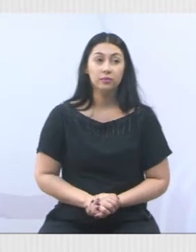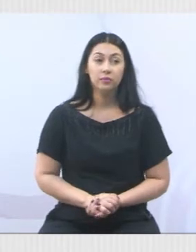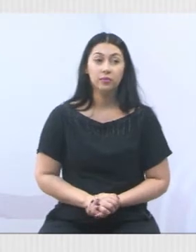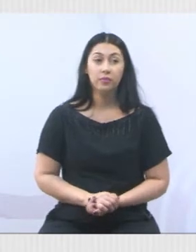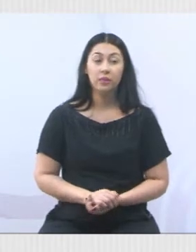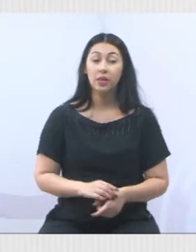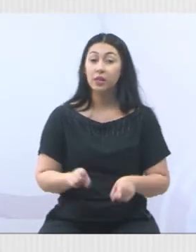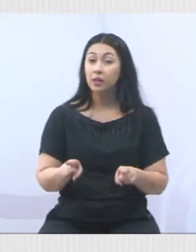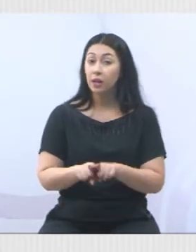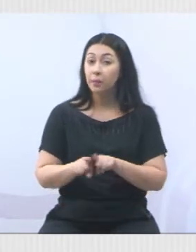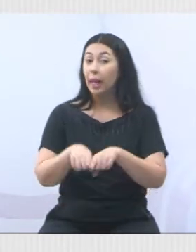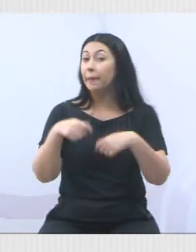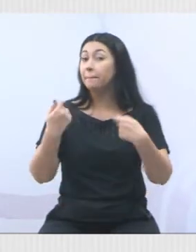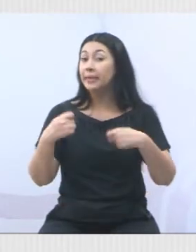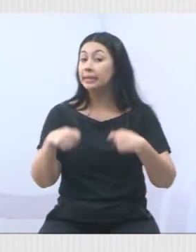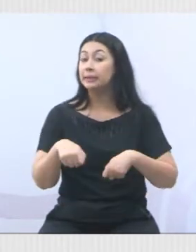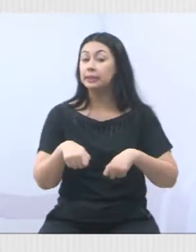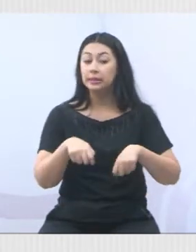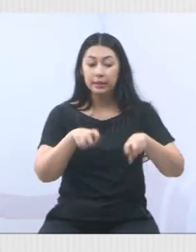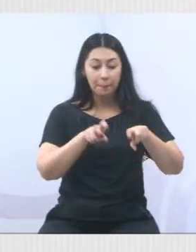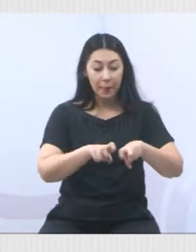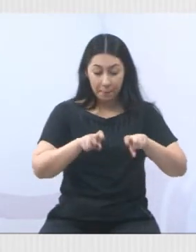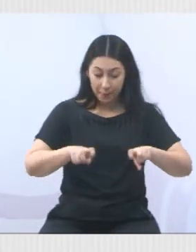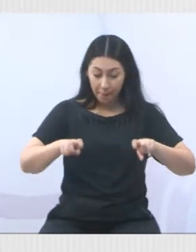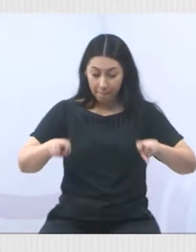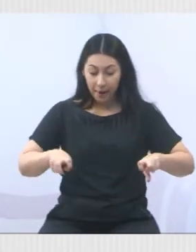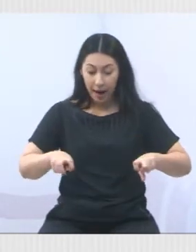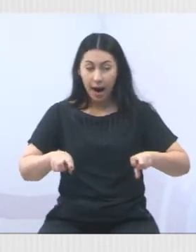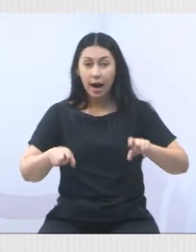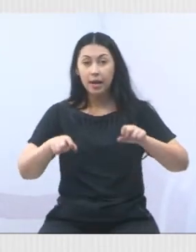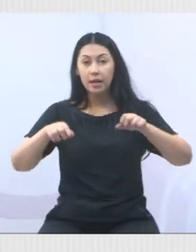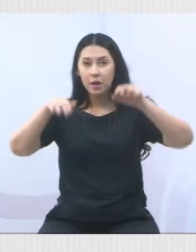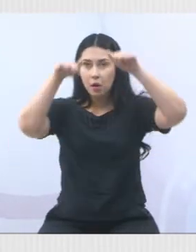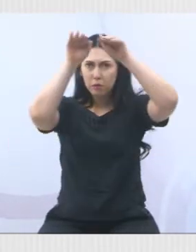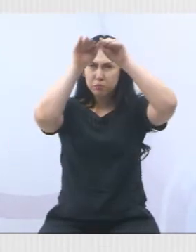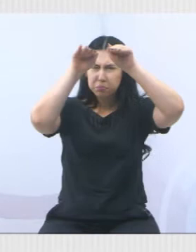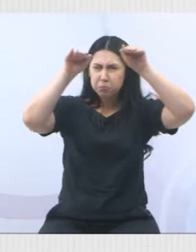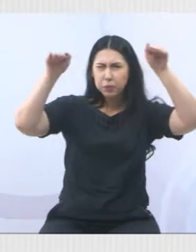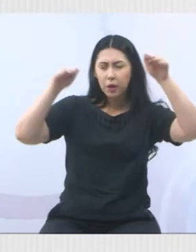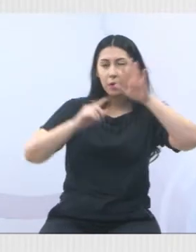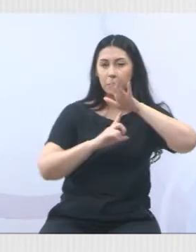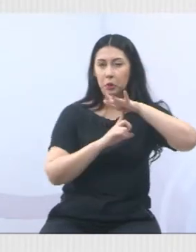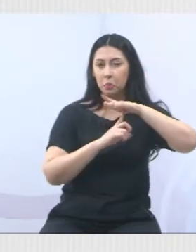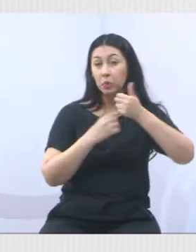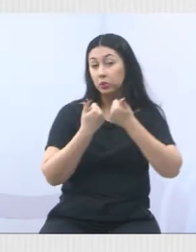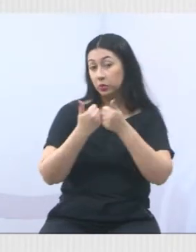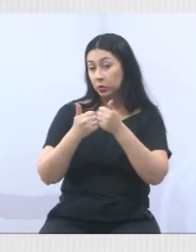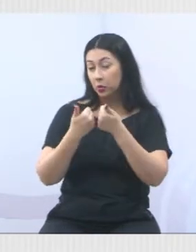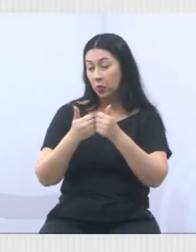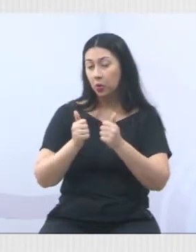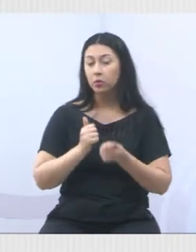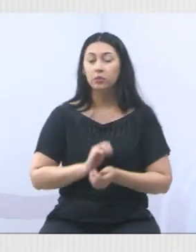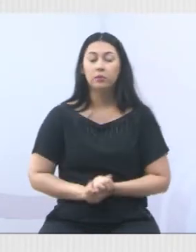Cobertura e assento para ônibus, Rua Julieta de Mansilha, Passos, também no Novo Amanhecer.